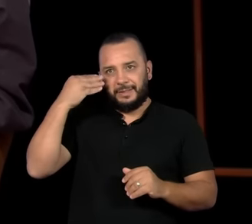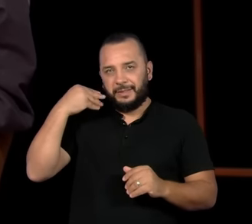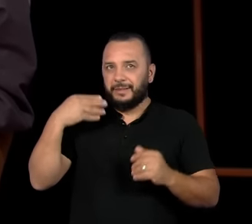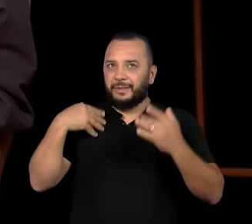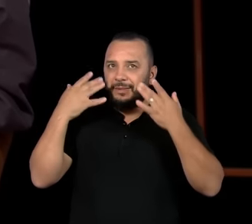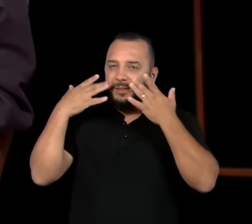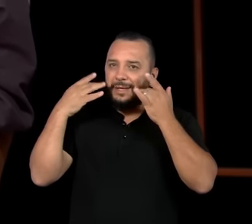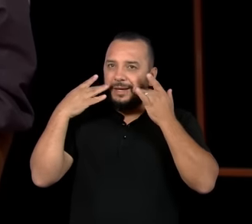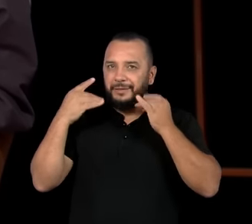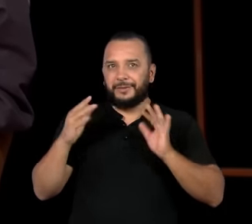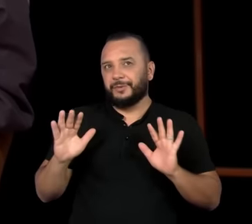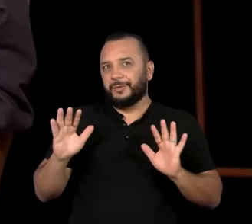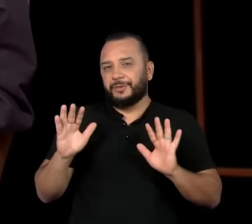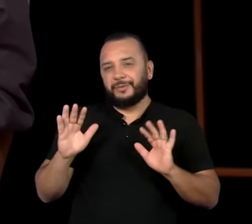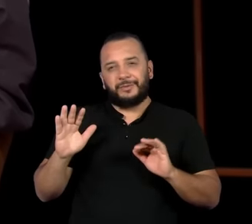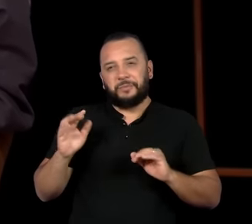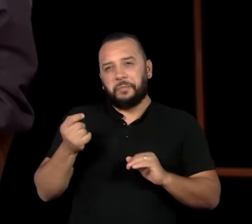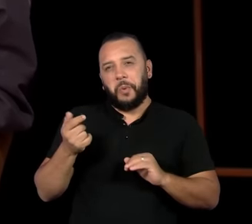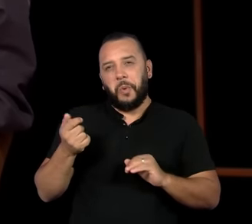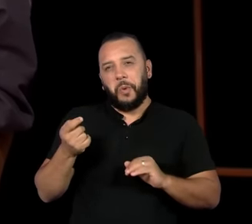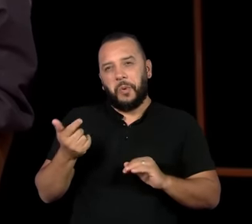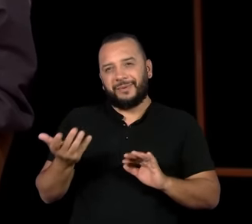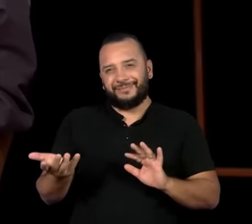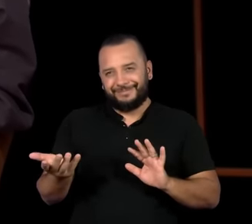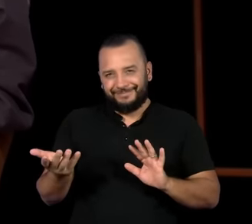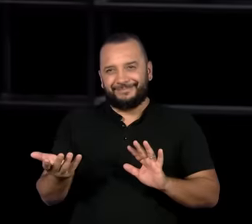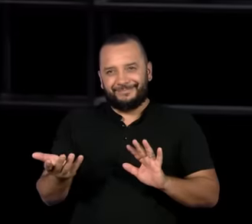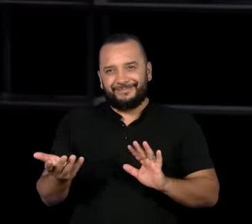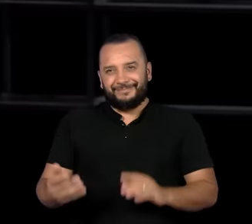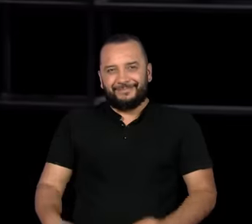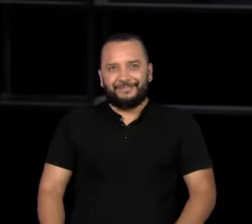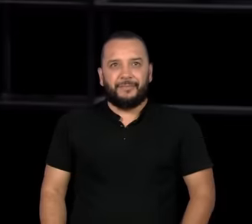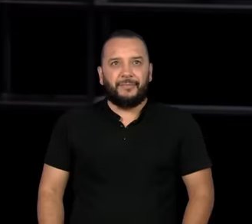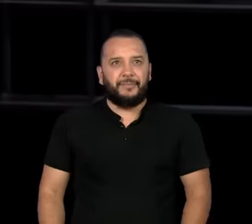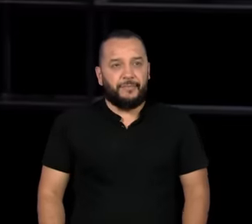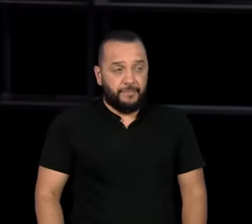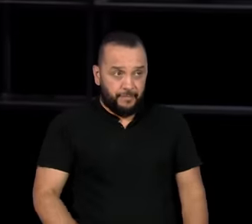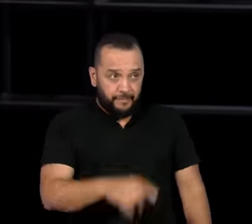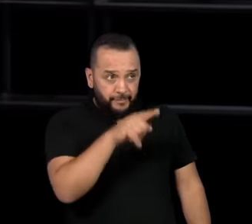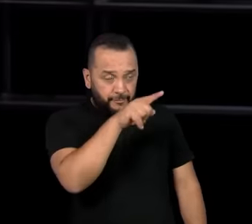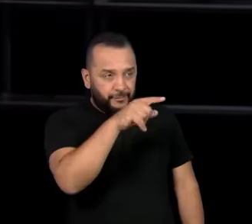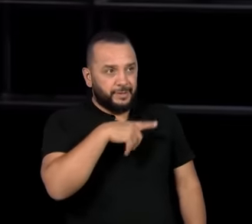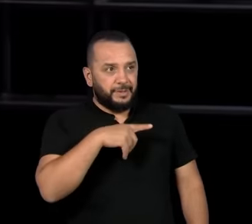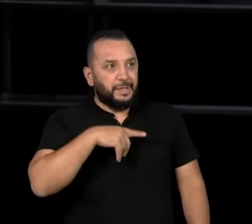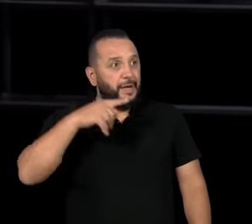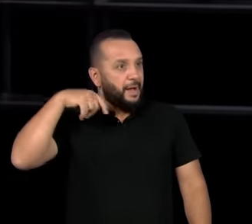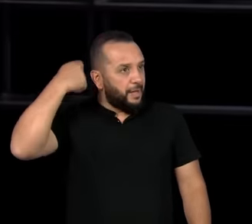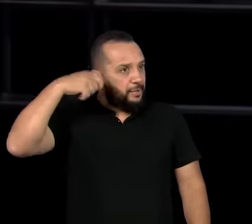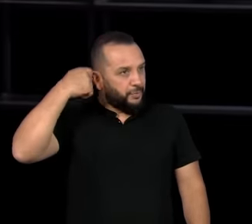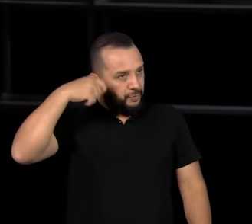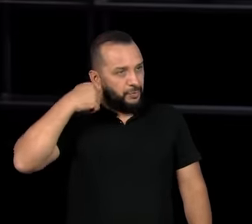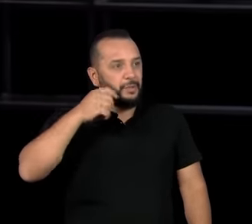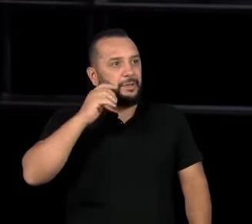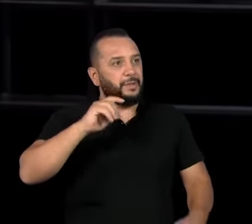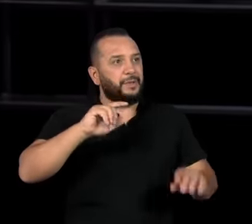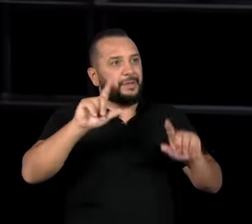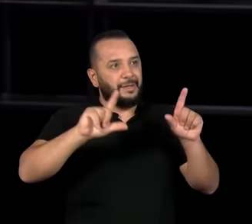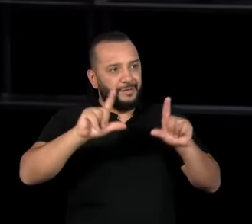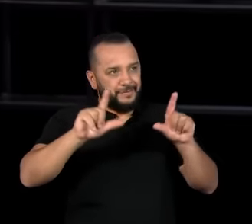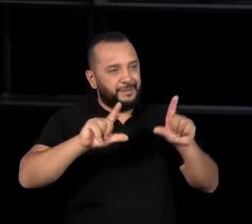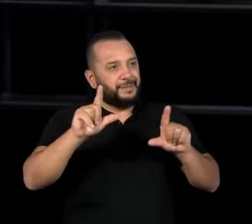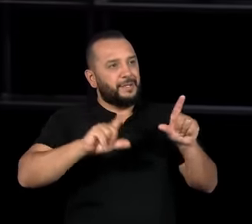realmente é desse tamanho, assim, muito pequena. Você é um dos atores mais atuantes, né, da TV